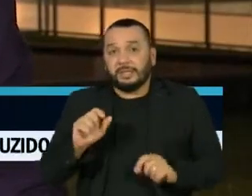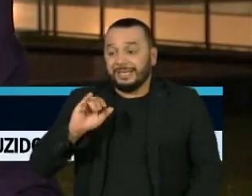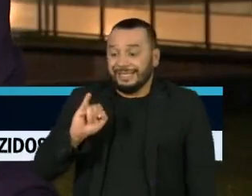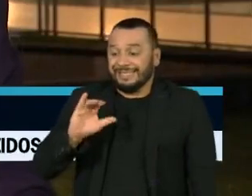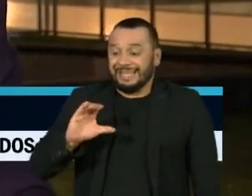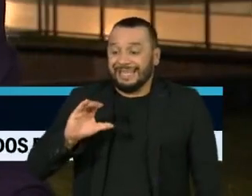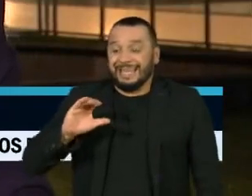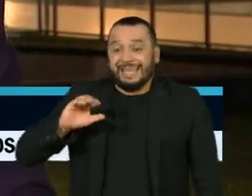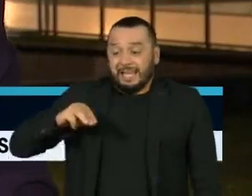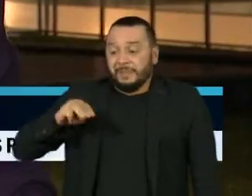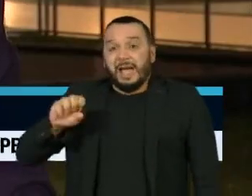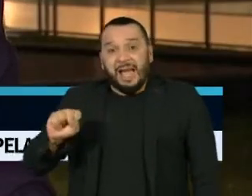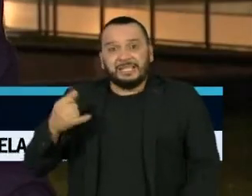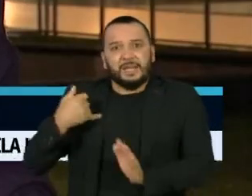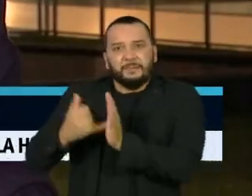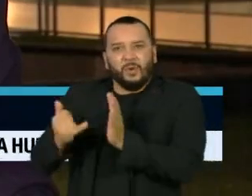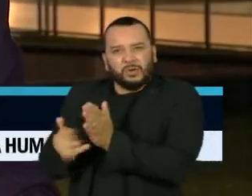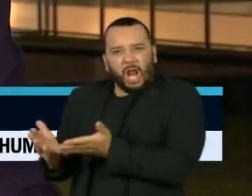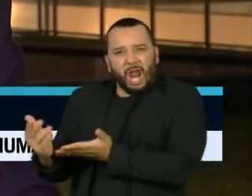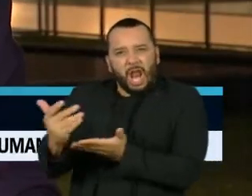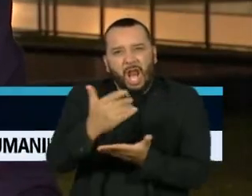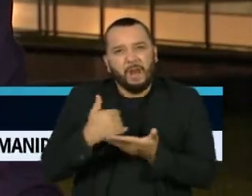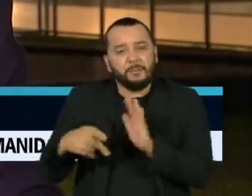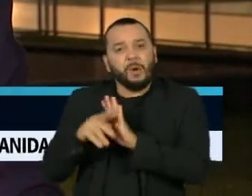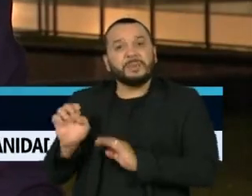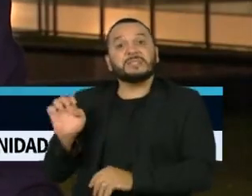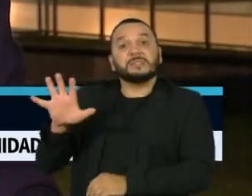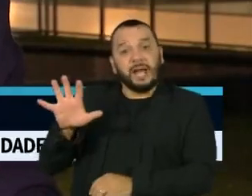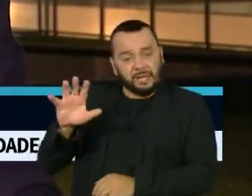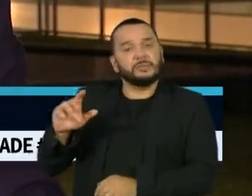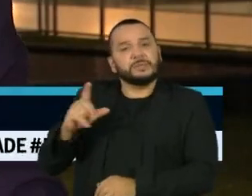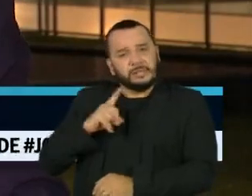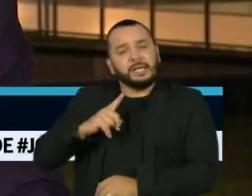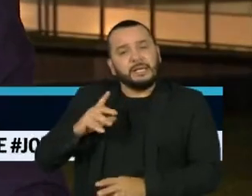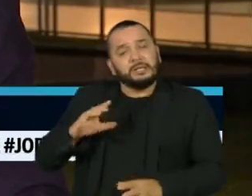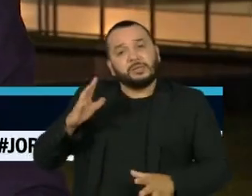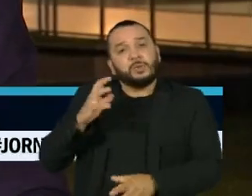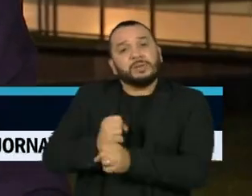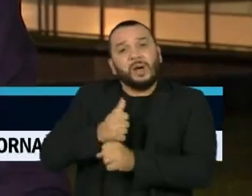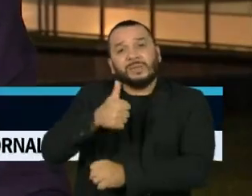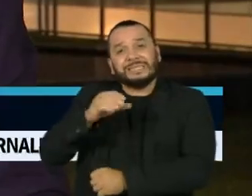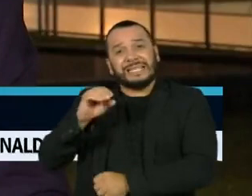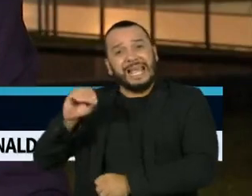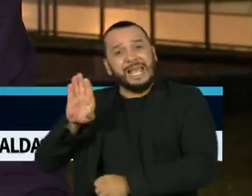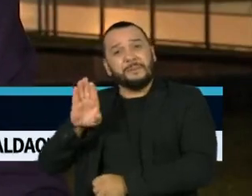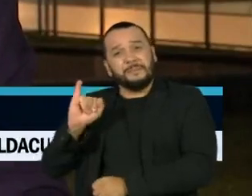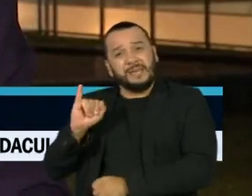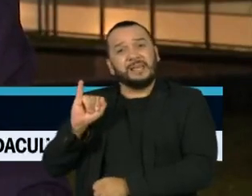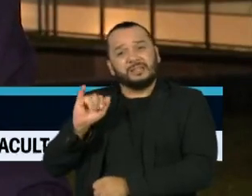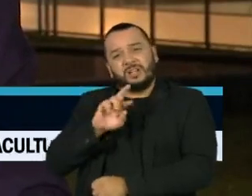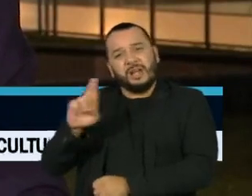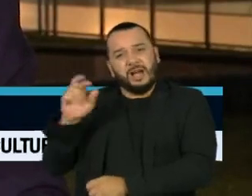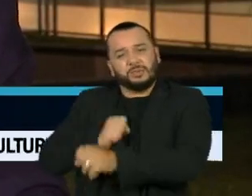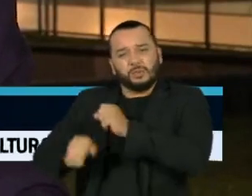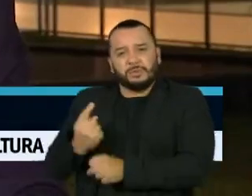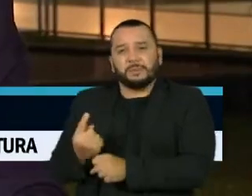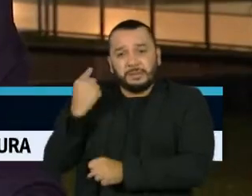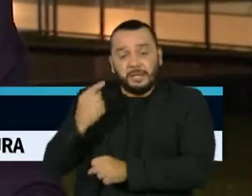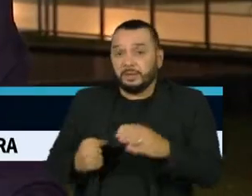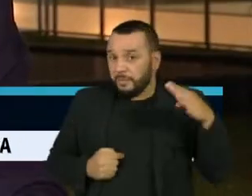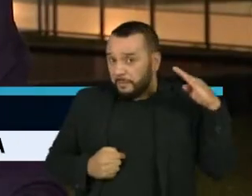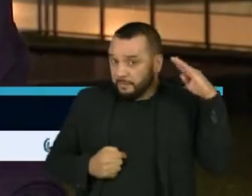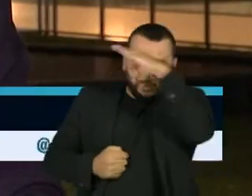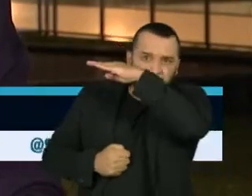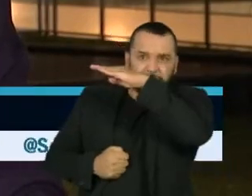Só com os combustíveis, o imposto rendeu aos governadores mais de 100 bilhões de reais no ano passado. Bolsonaro